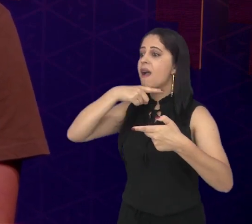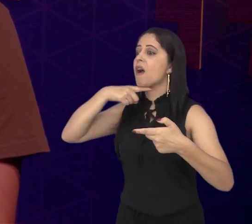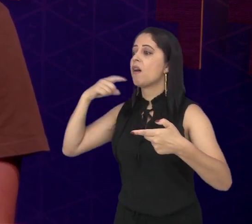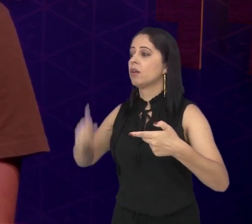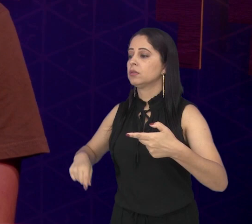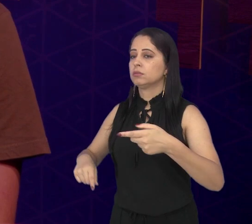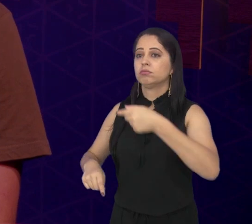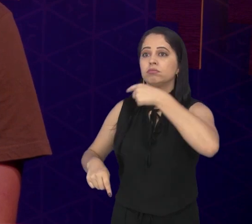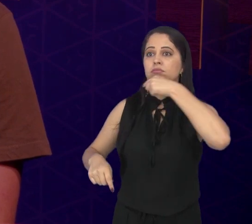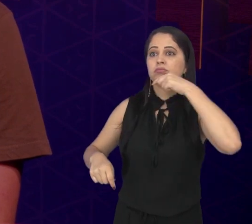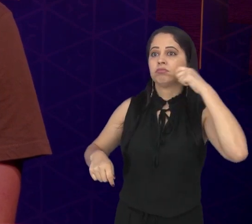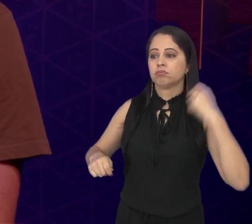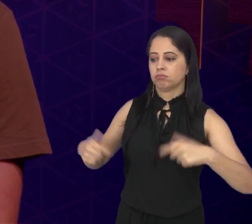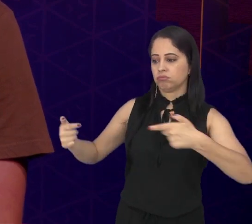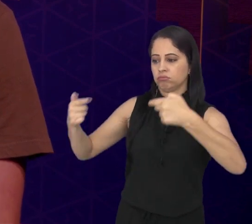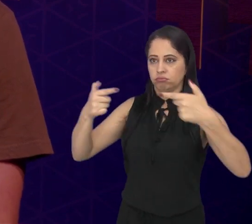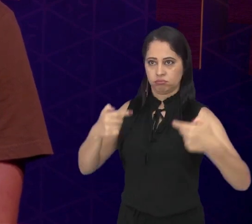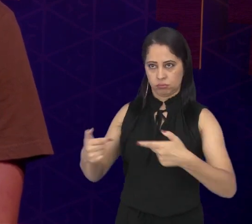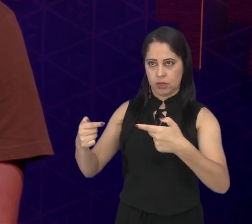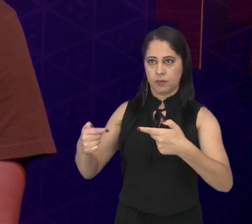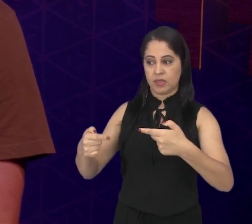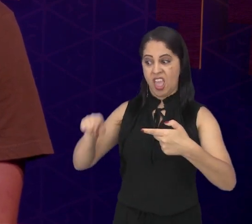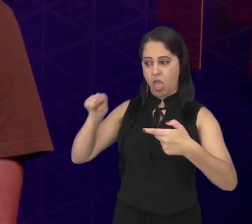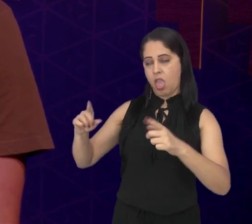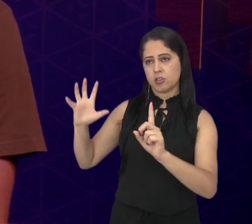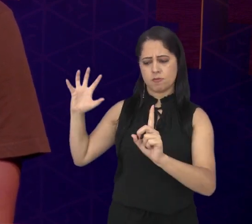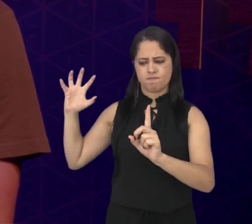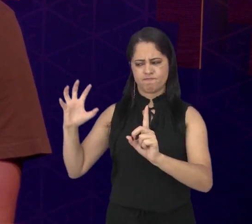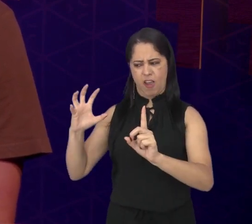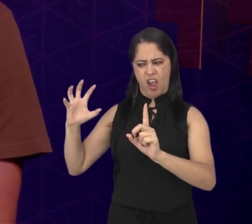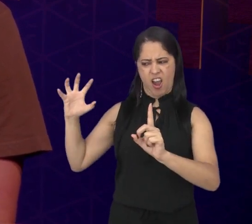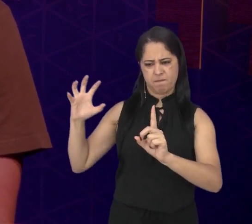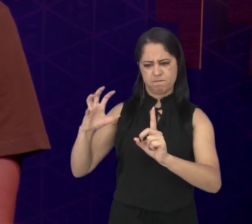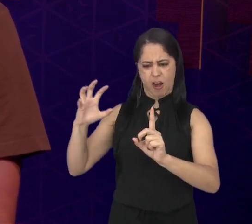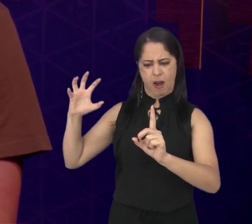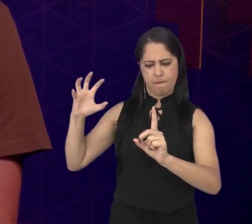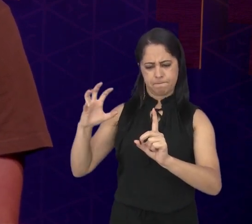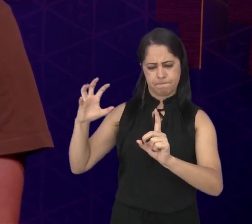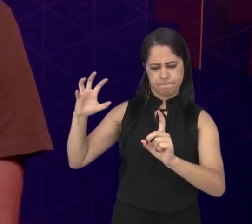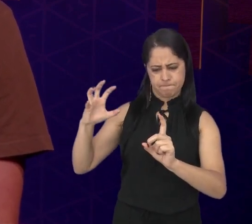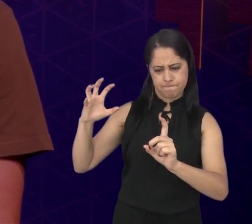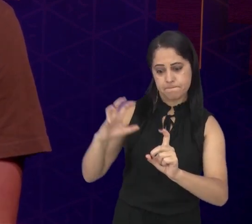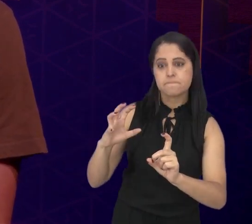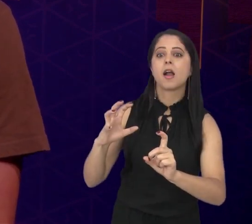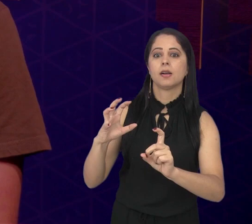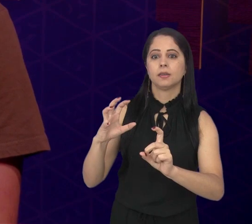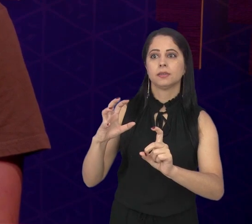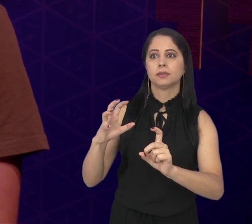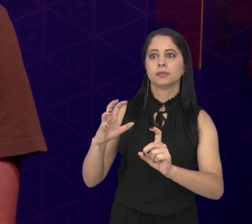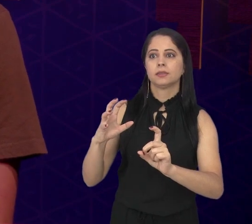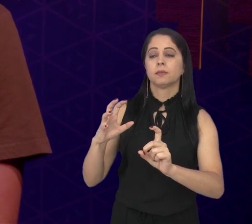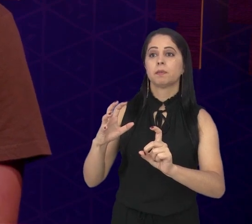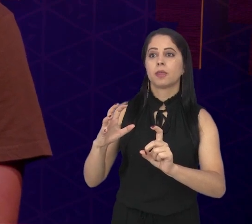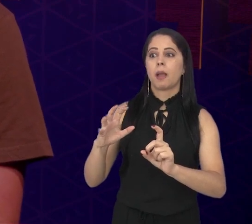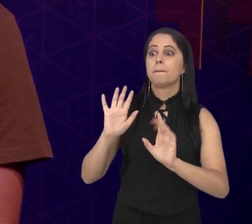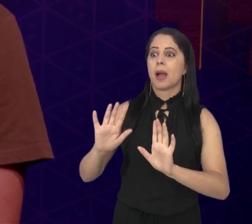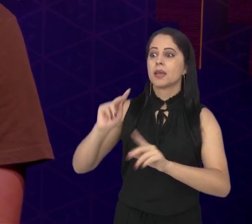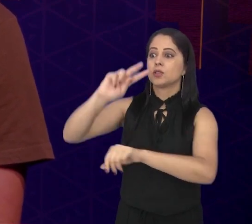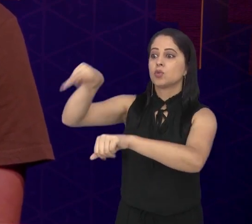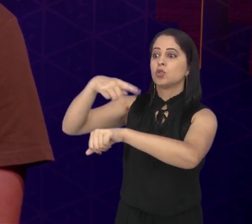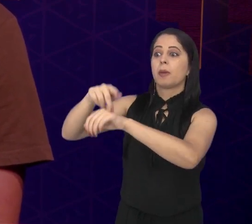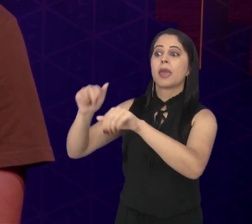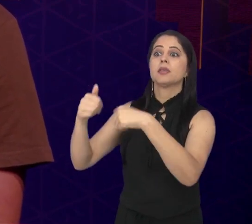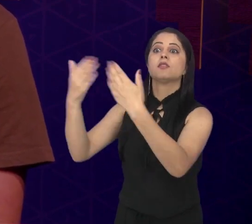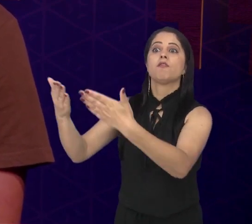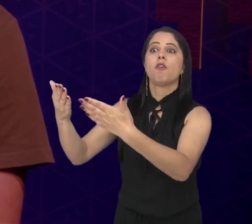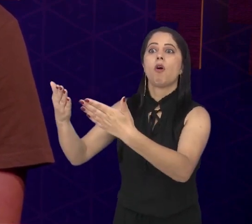ainda, que é uma maneira mais prática do hard power, Uhum. né? Mas qual que foi a resposta